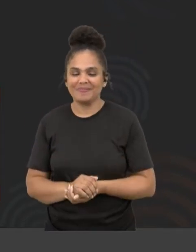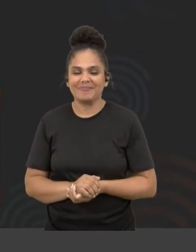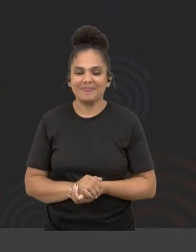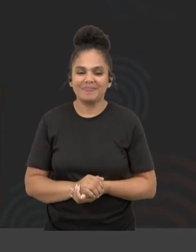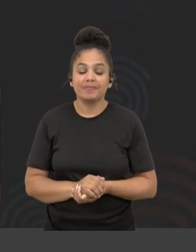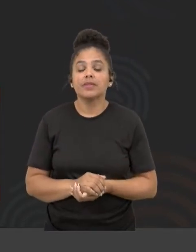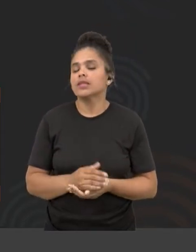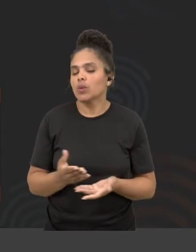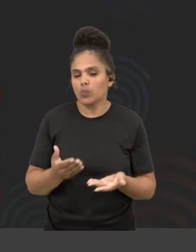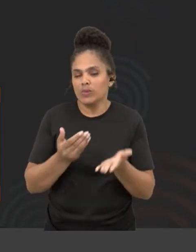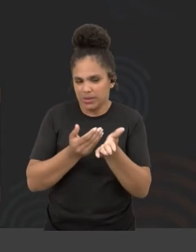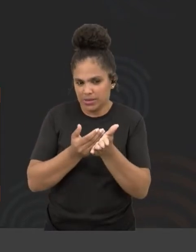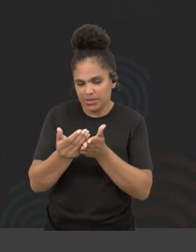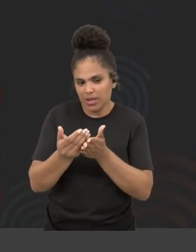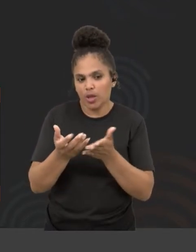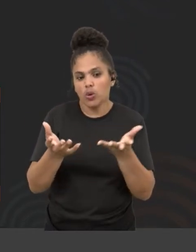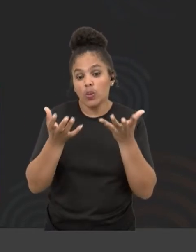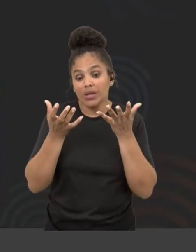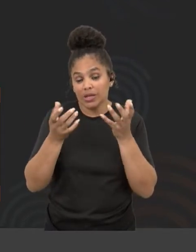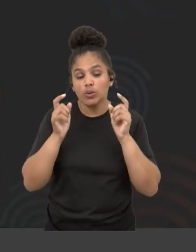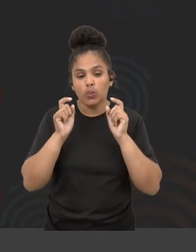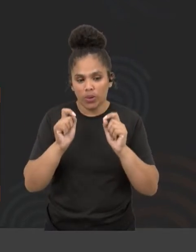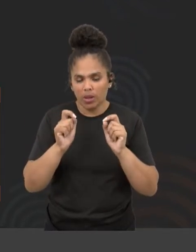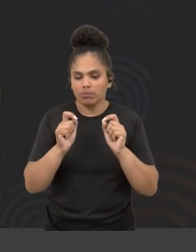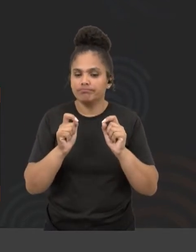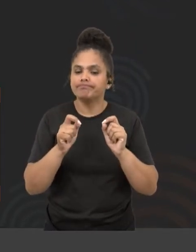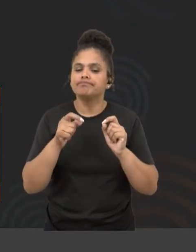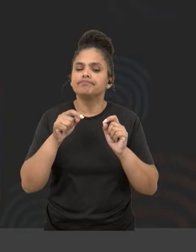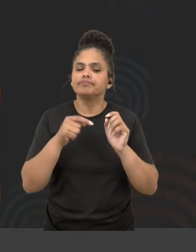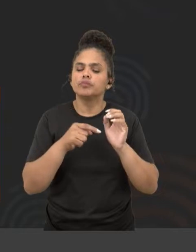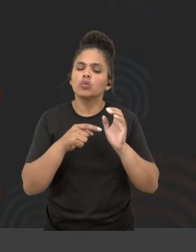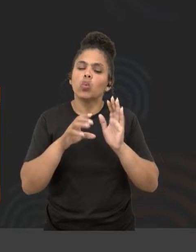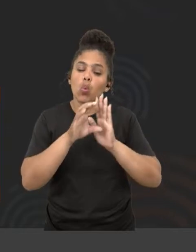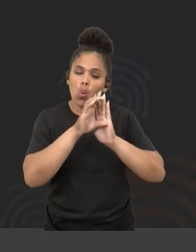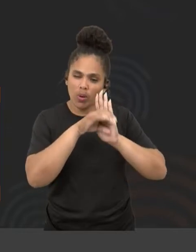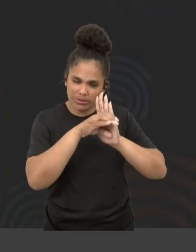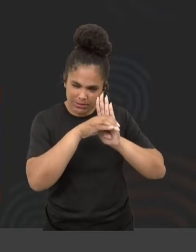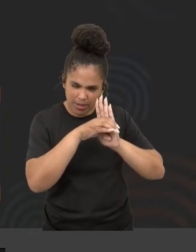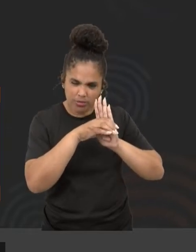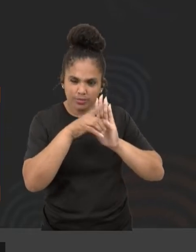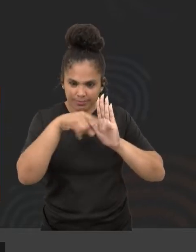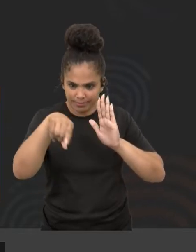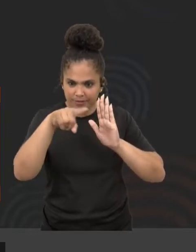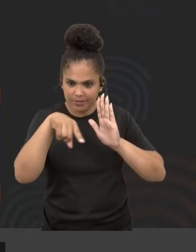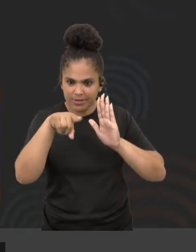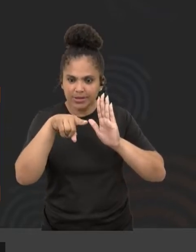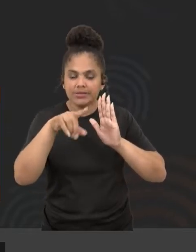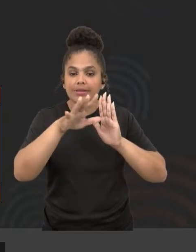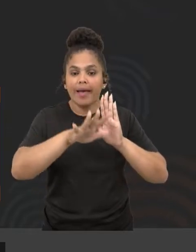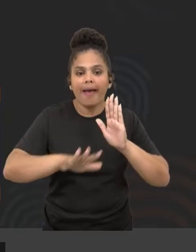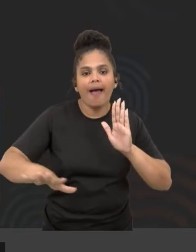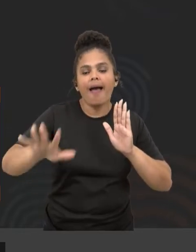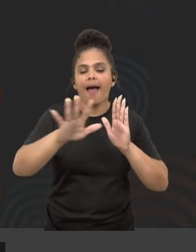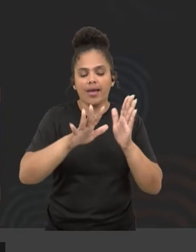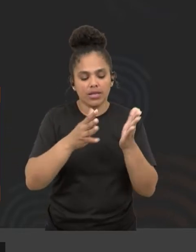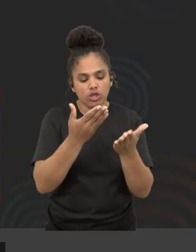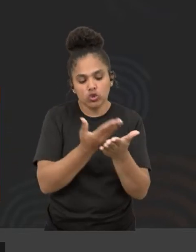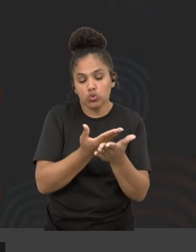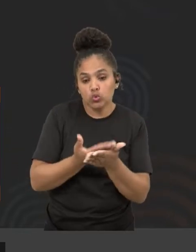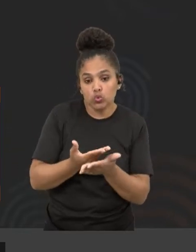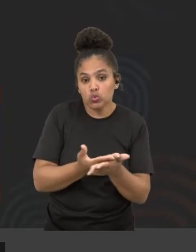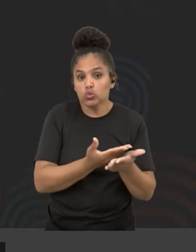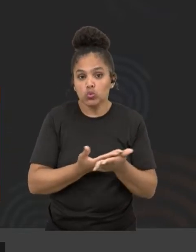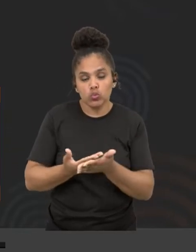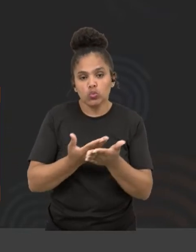Bom, para começar, eu queria trazer para vocês um conceito, uma área do estudo da